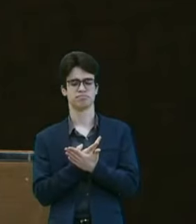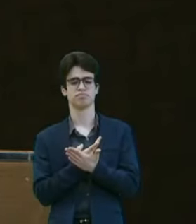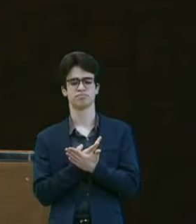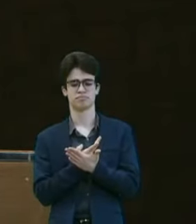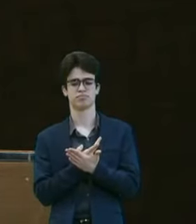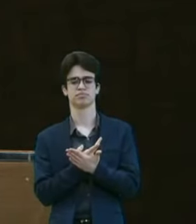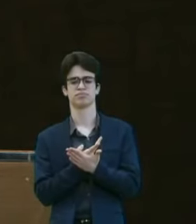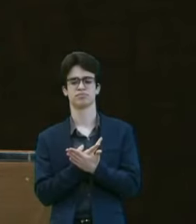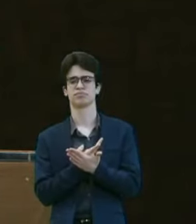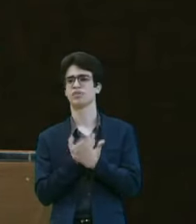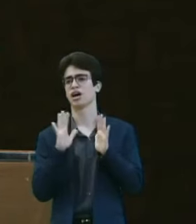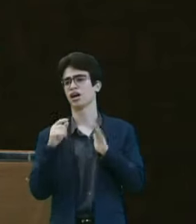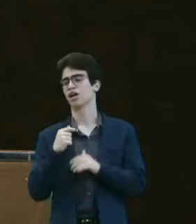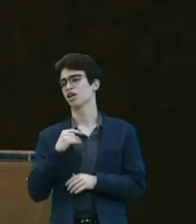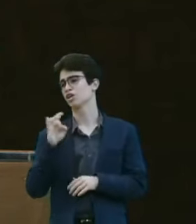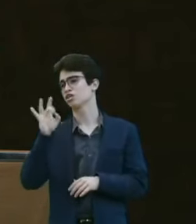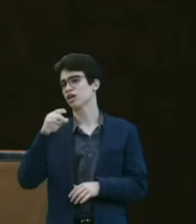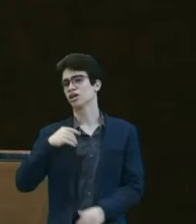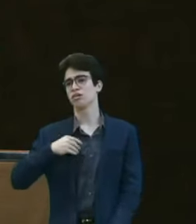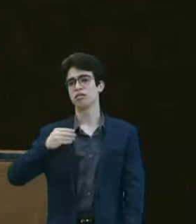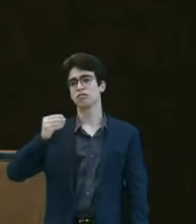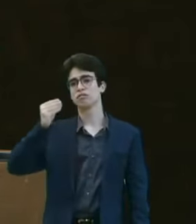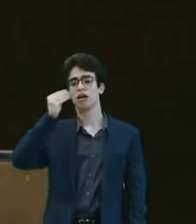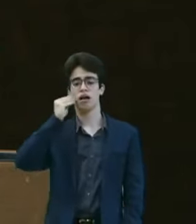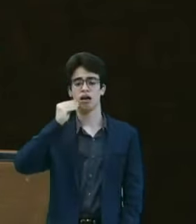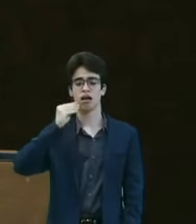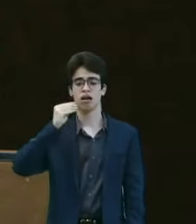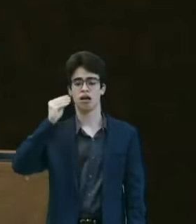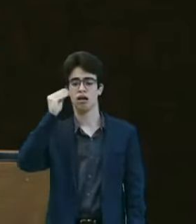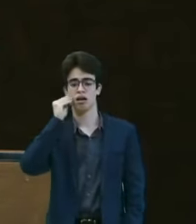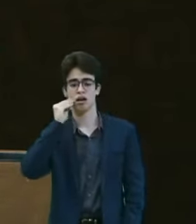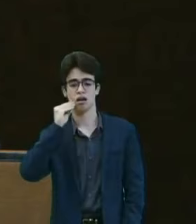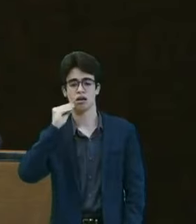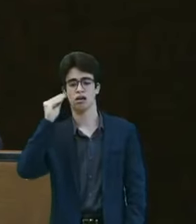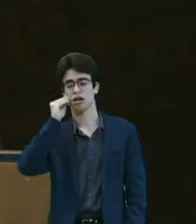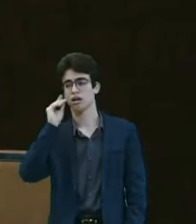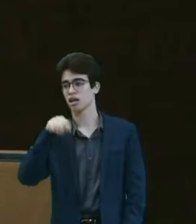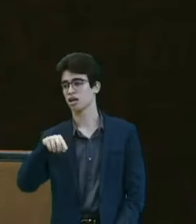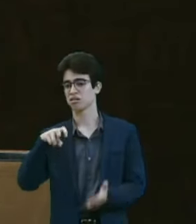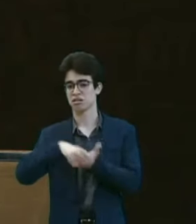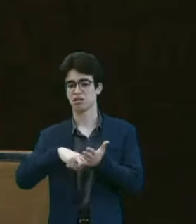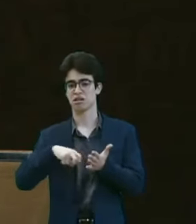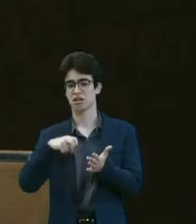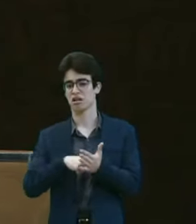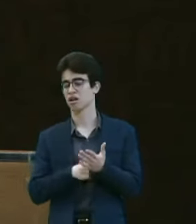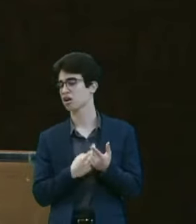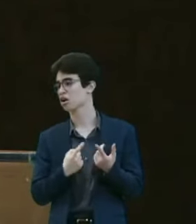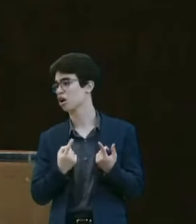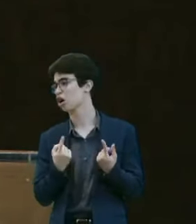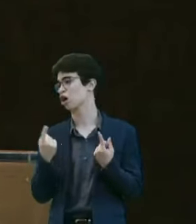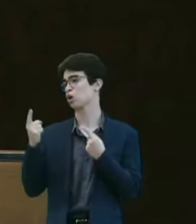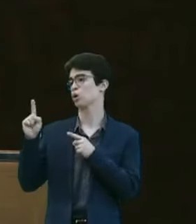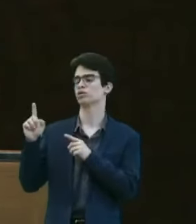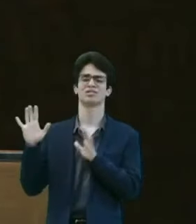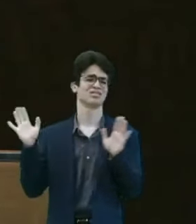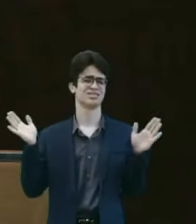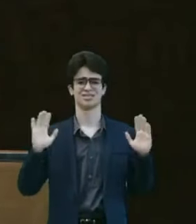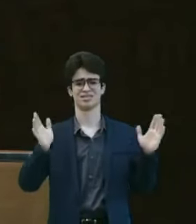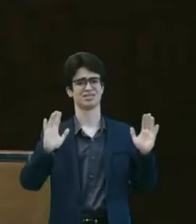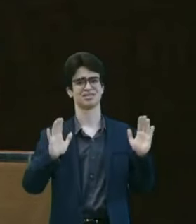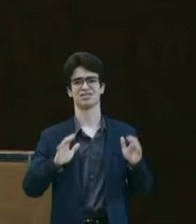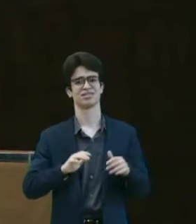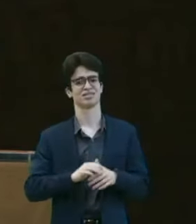Mas não adianta tentar lutar contra o castigo que Deus impôs.